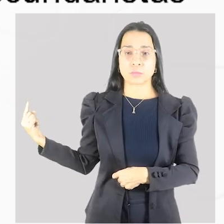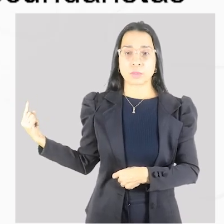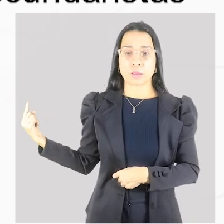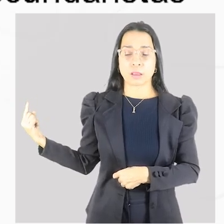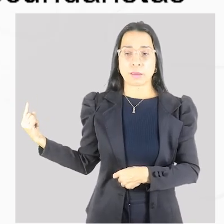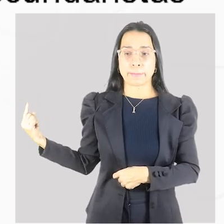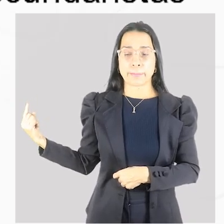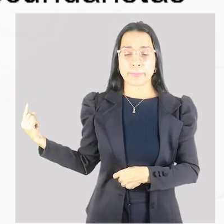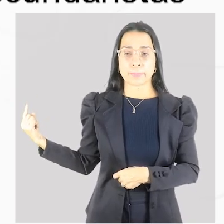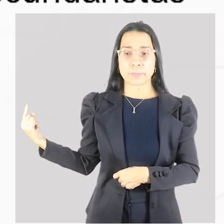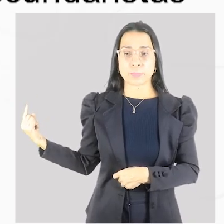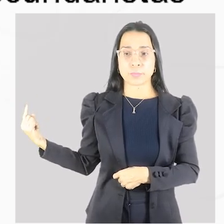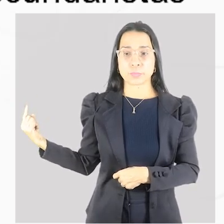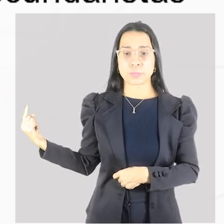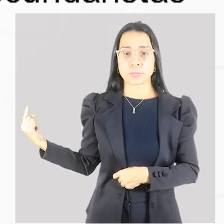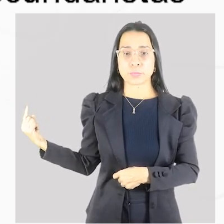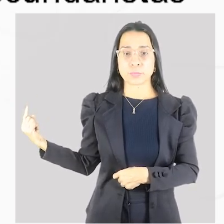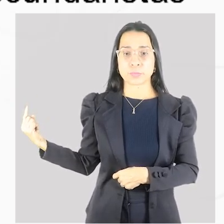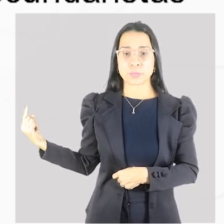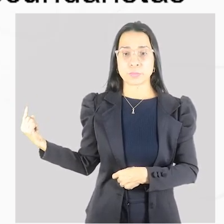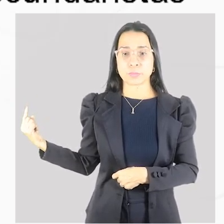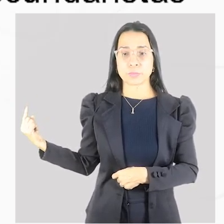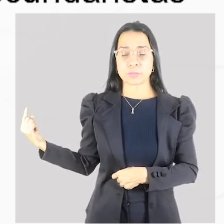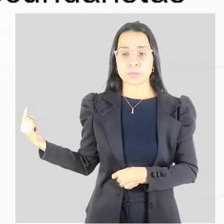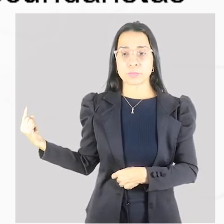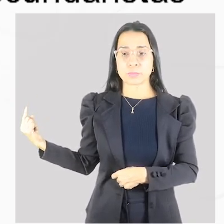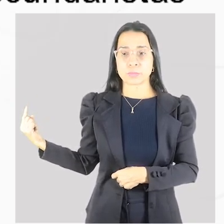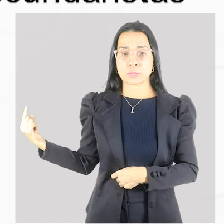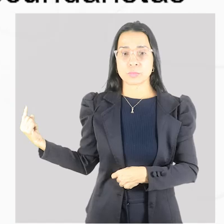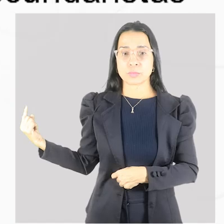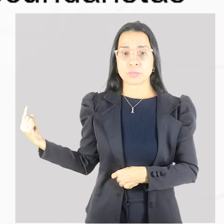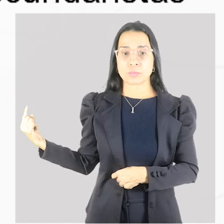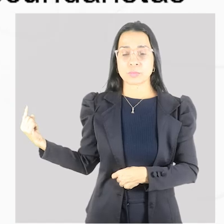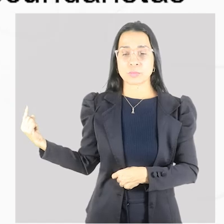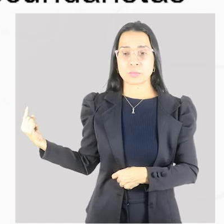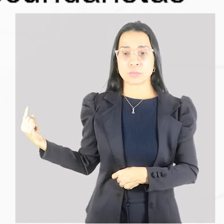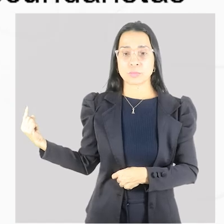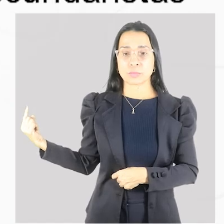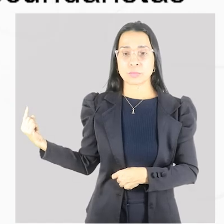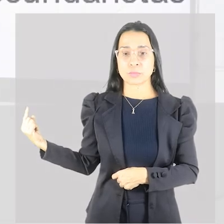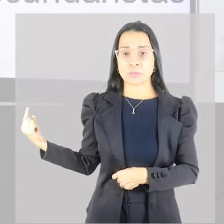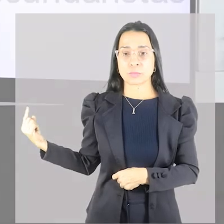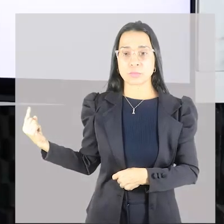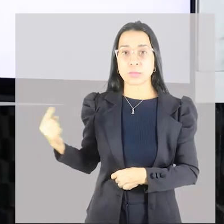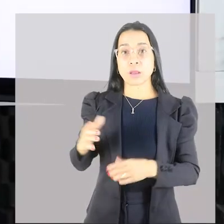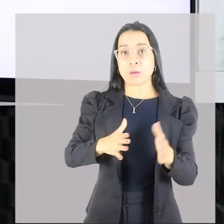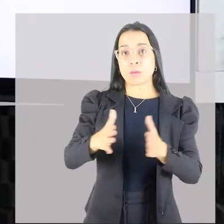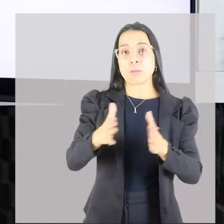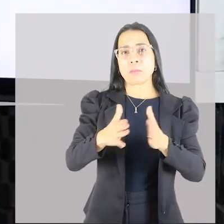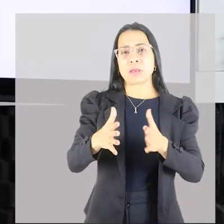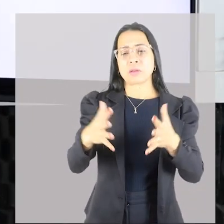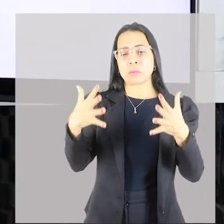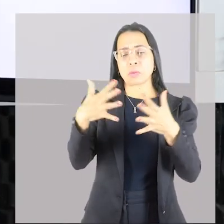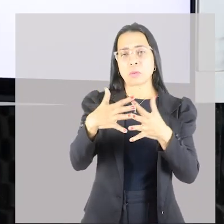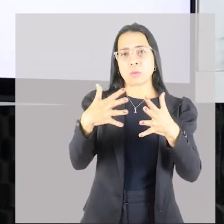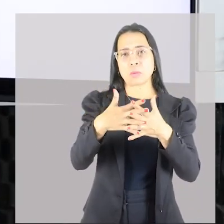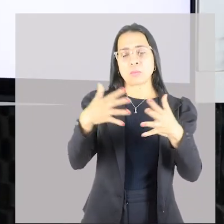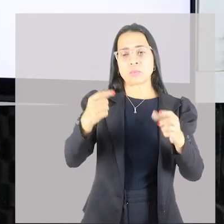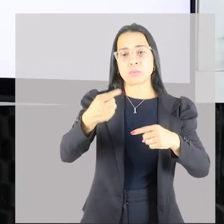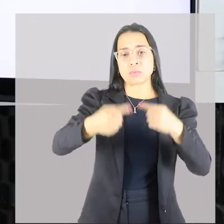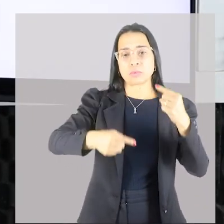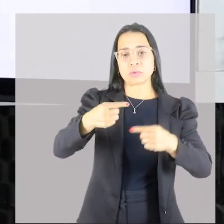dos estudantes no Brasil. Ela foi fundada em 1937, num período ali que foi bastante conturbado politicamente,